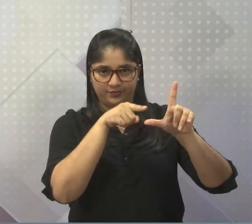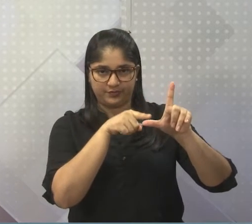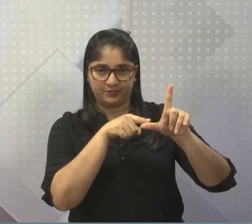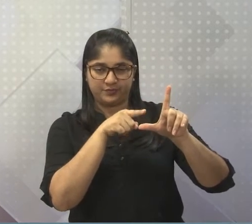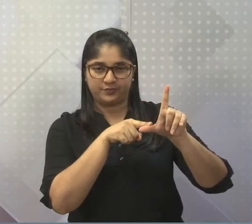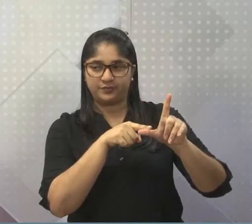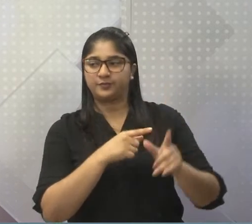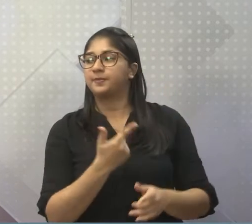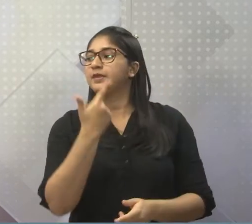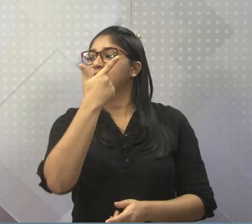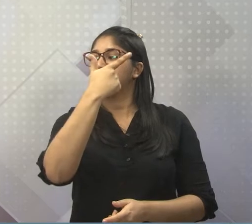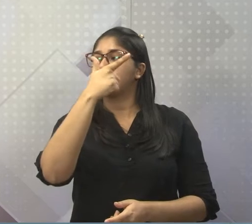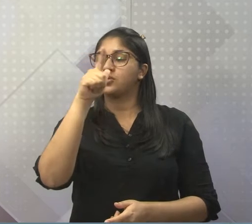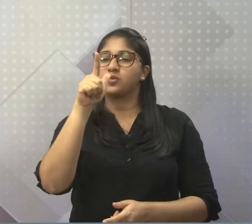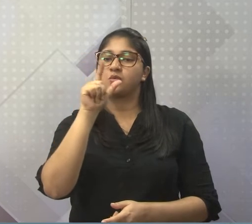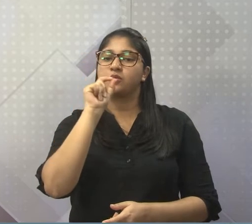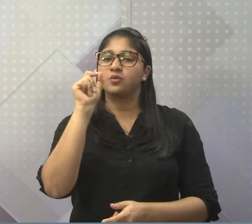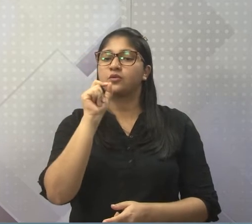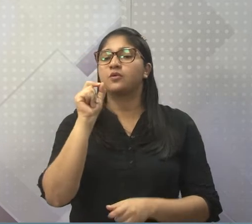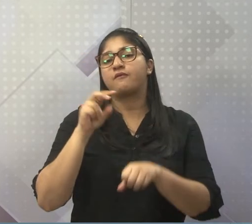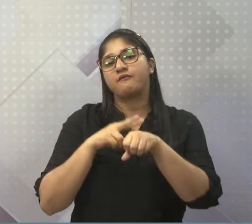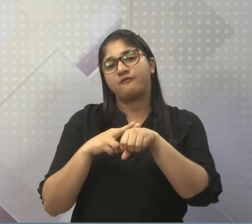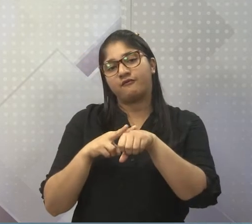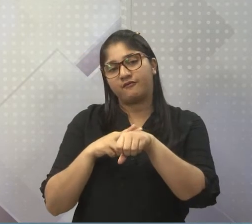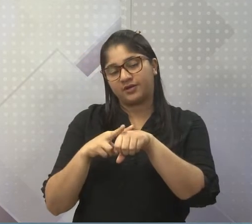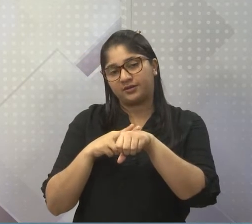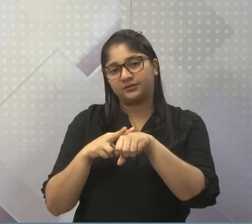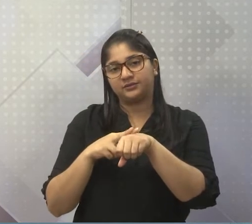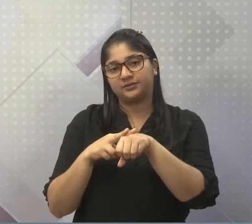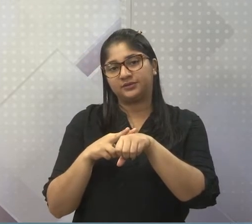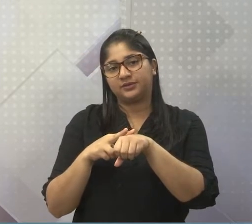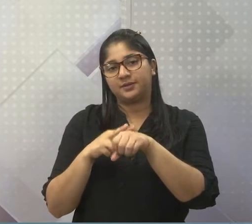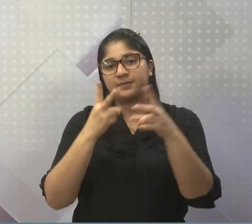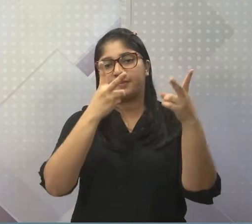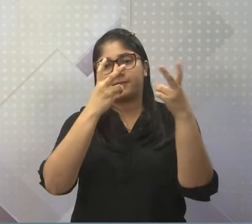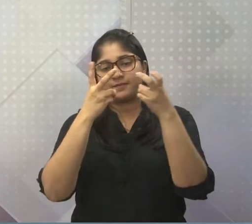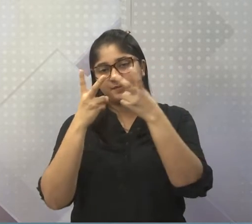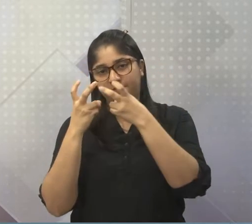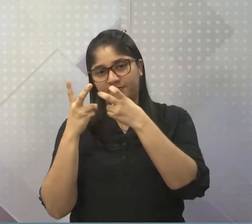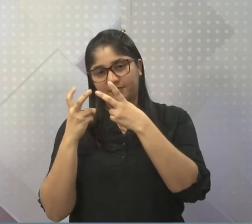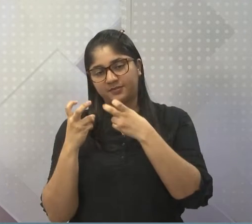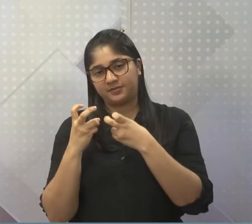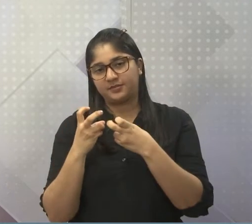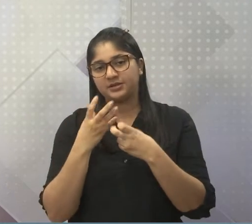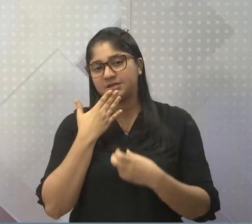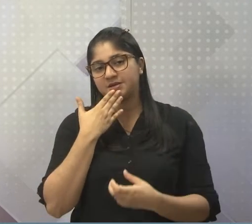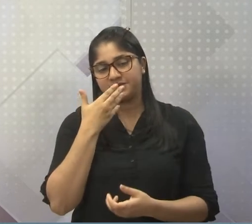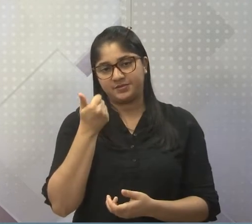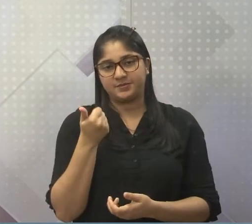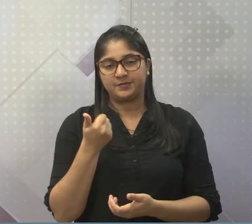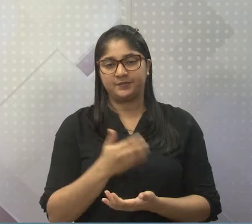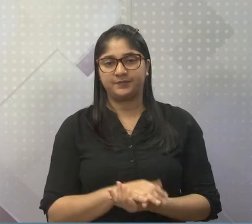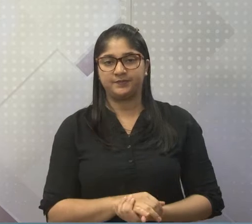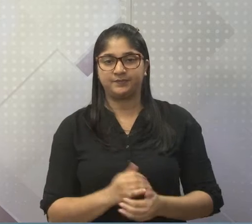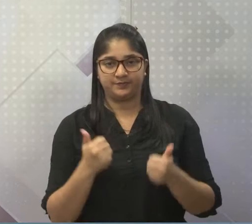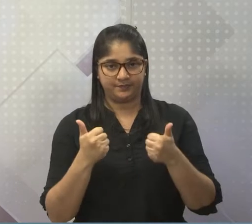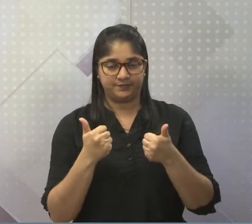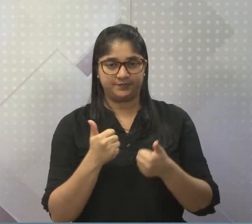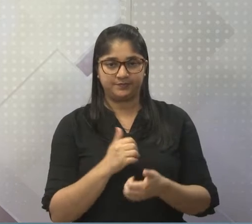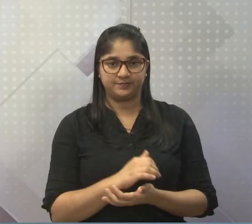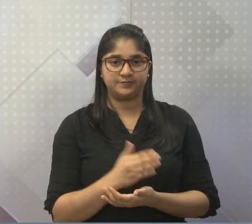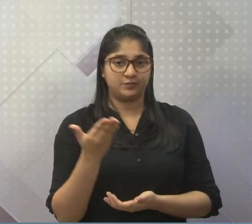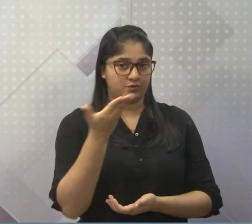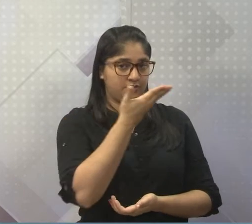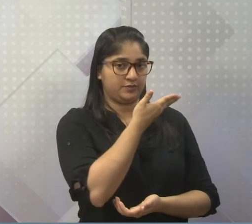e nesse outro com verde, para que vocês percebam bem a localização deles aqui, certo?